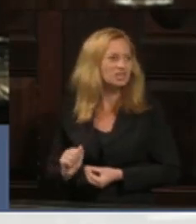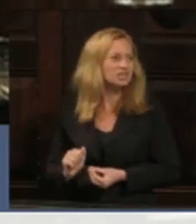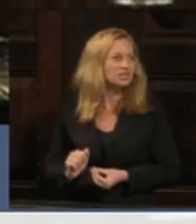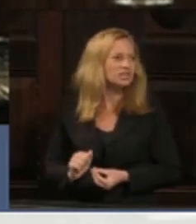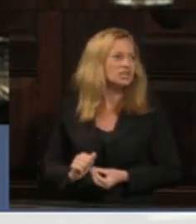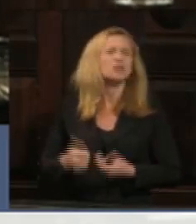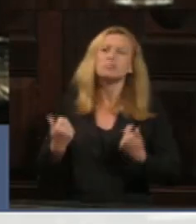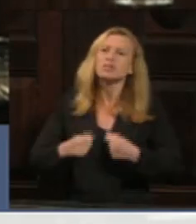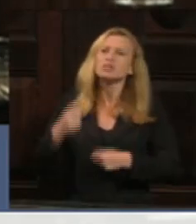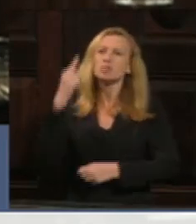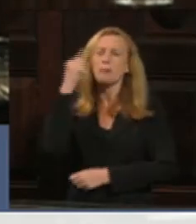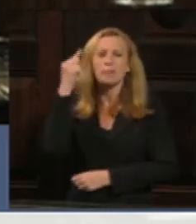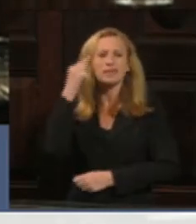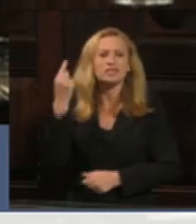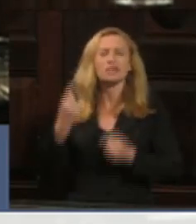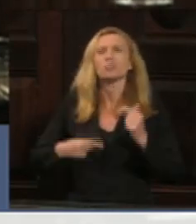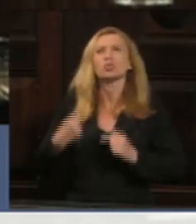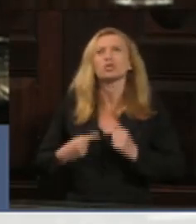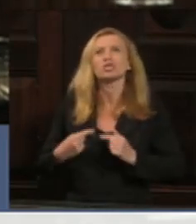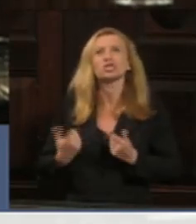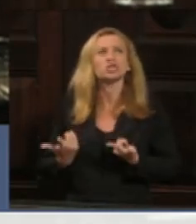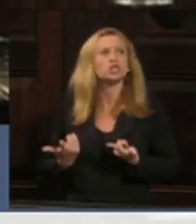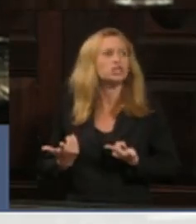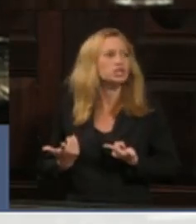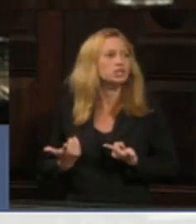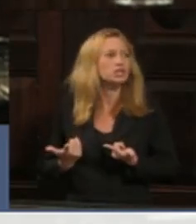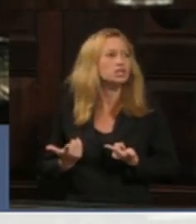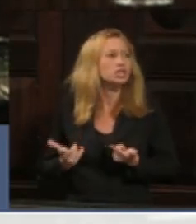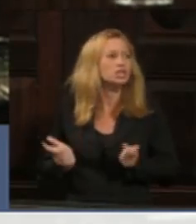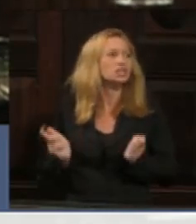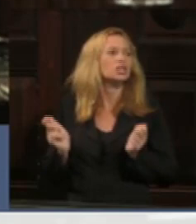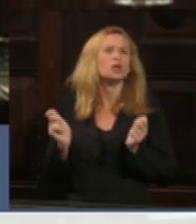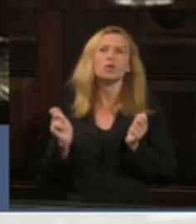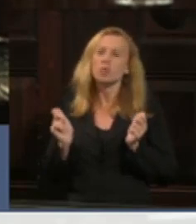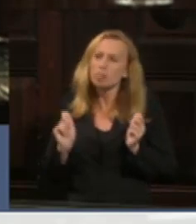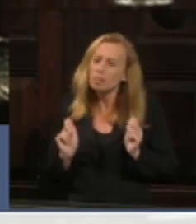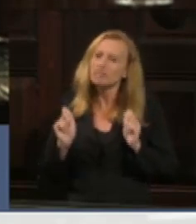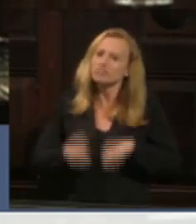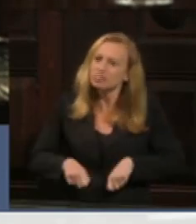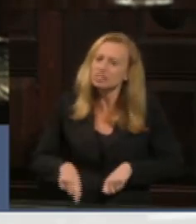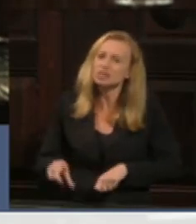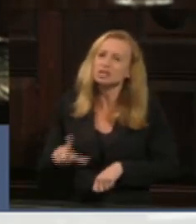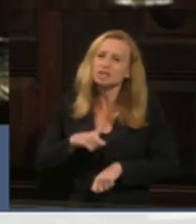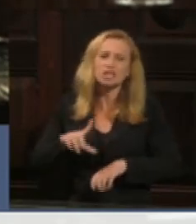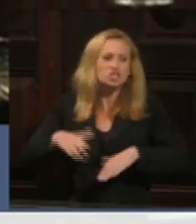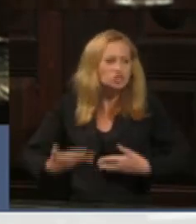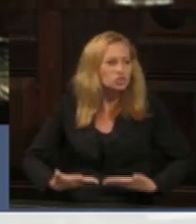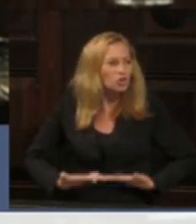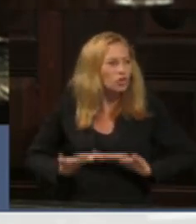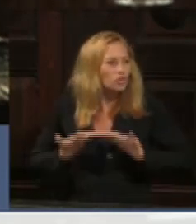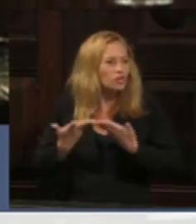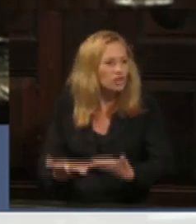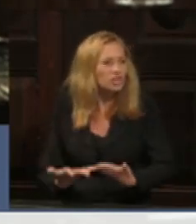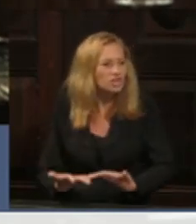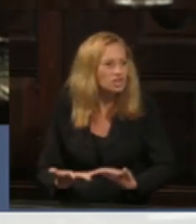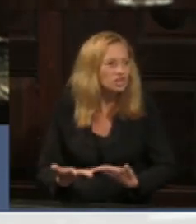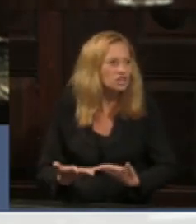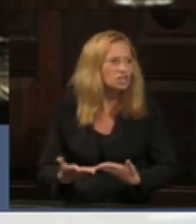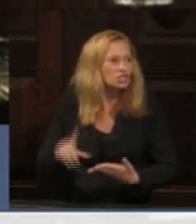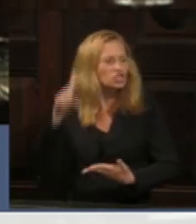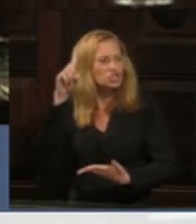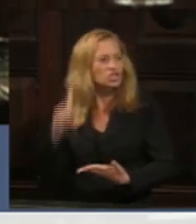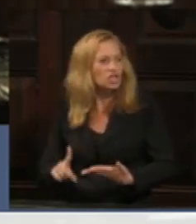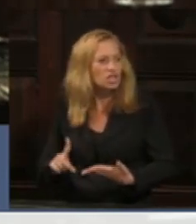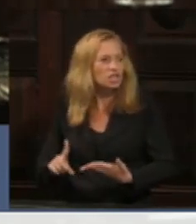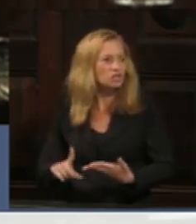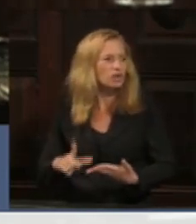preciso pensar políticas que sejam capazes de oferecer o direito a existir, de uma